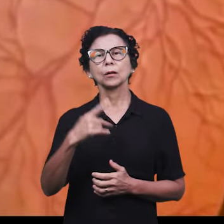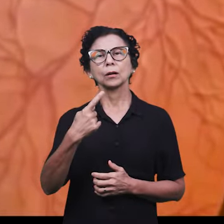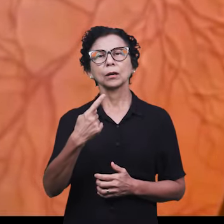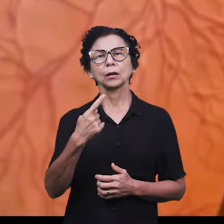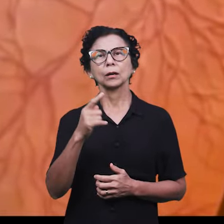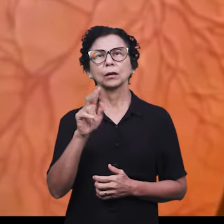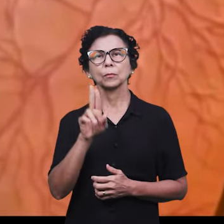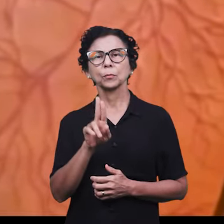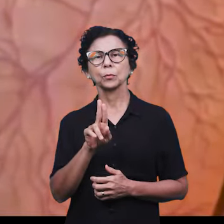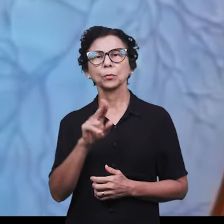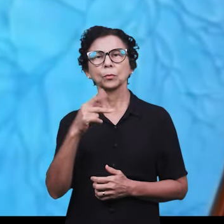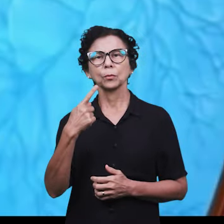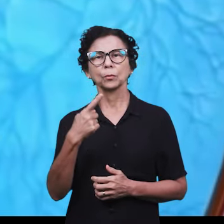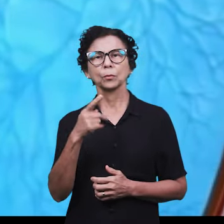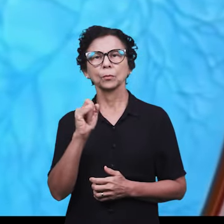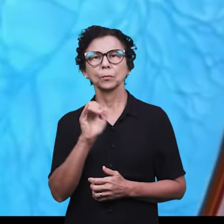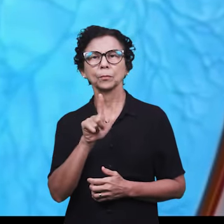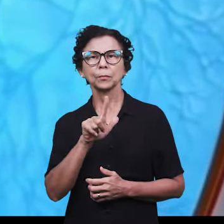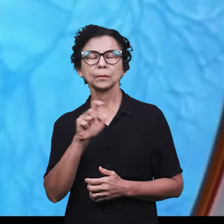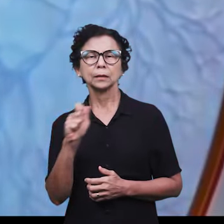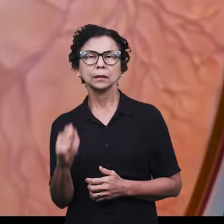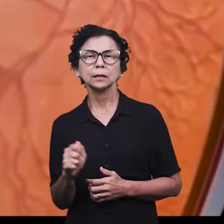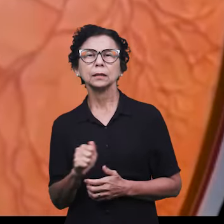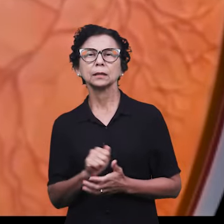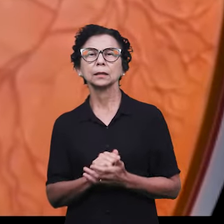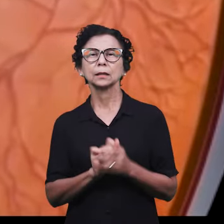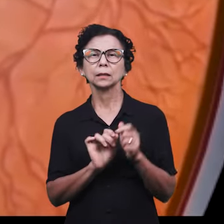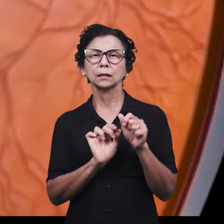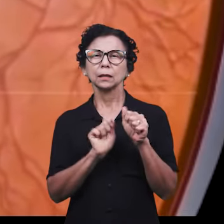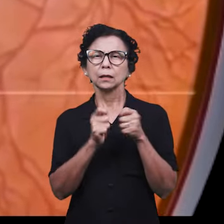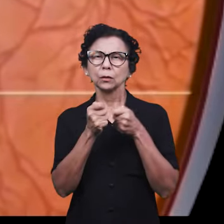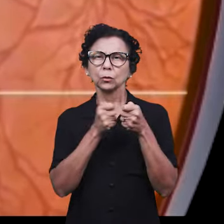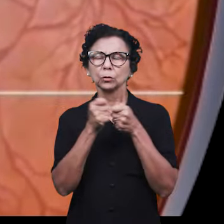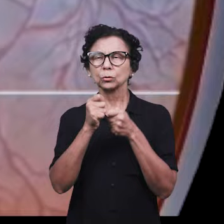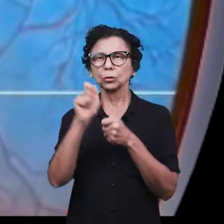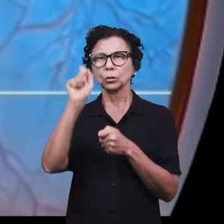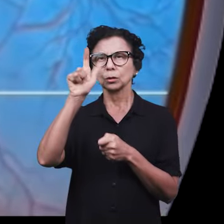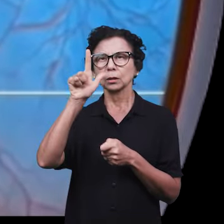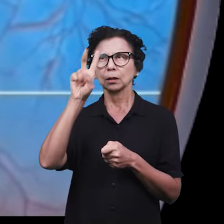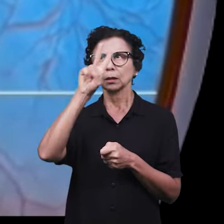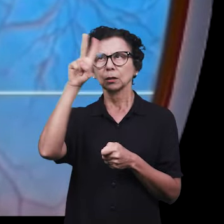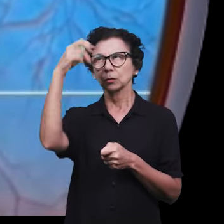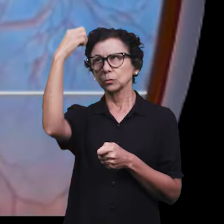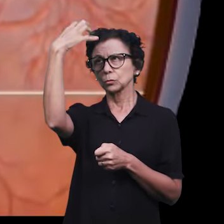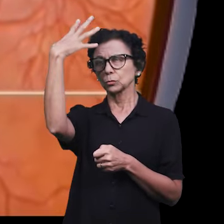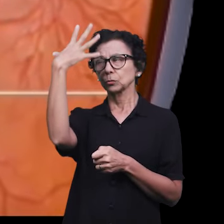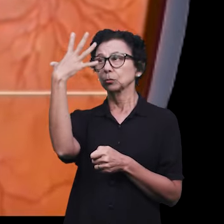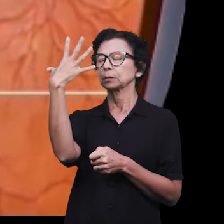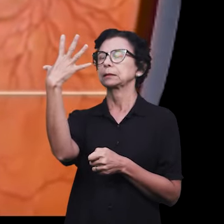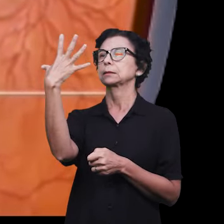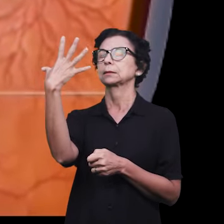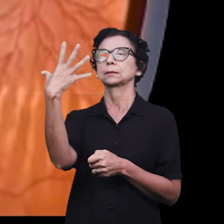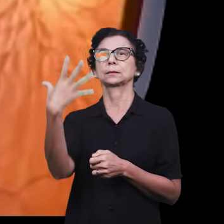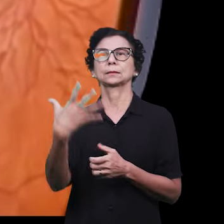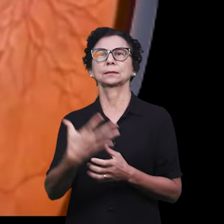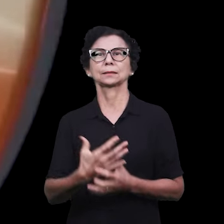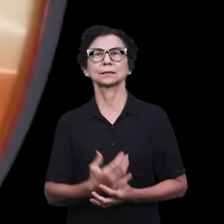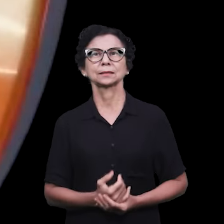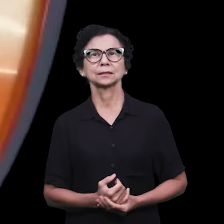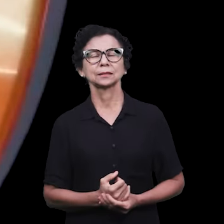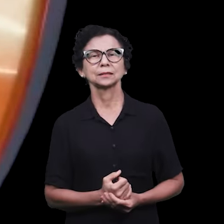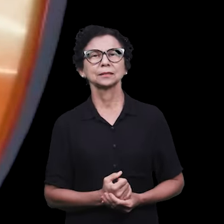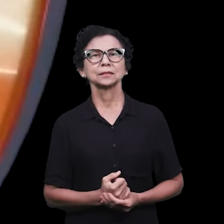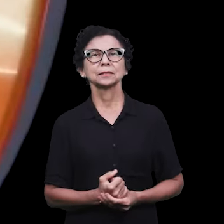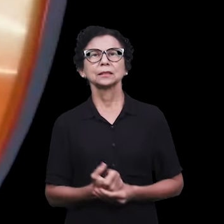a entrada de luz. Nós temos o próprio cristalino, que funciona como uma espécie de uma lente, né,